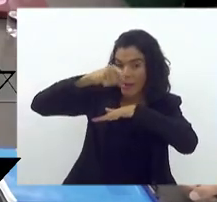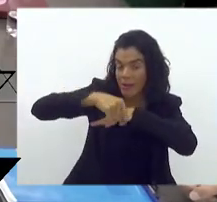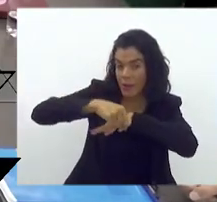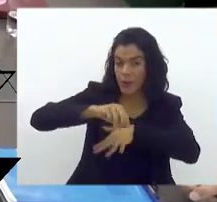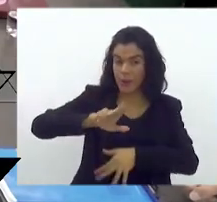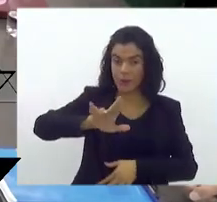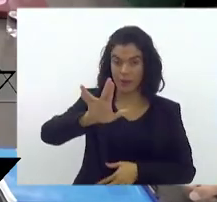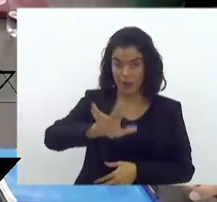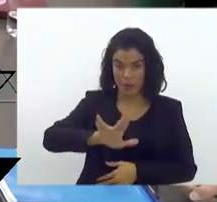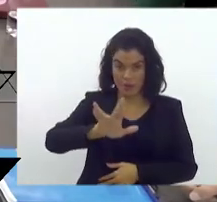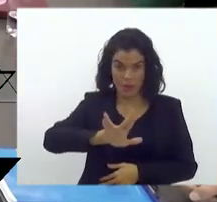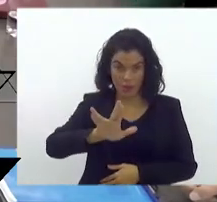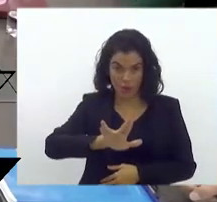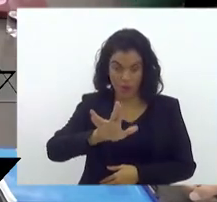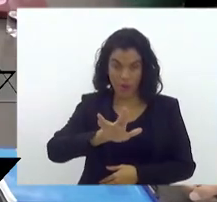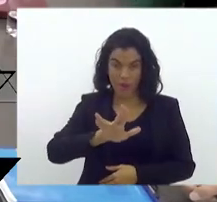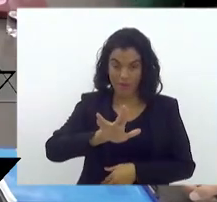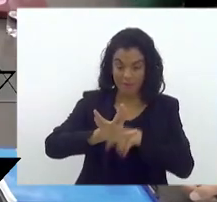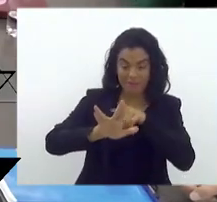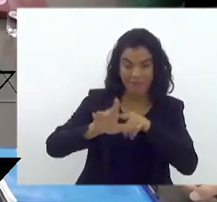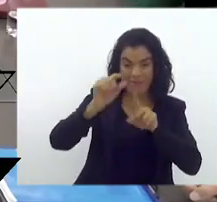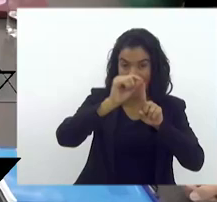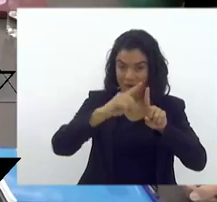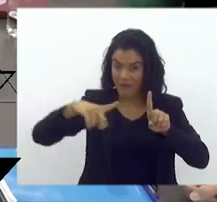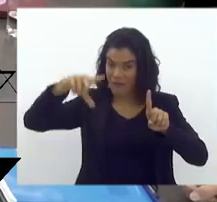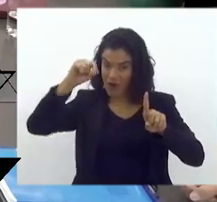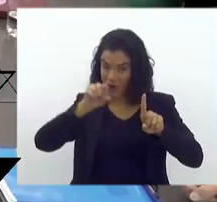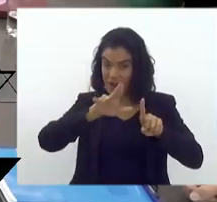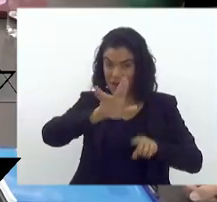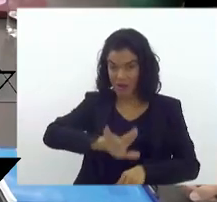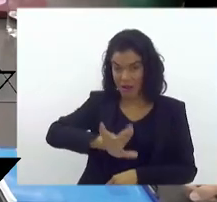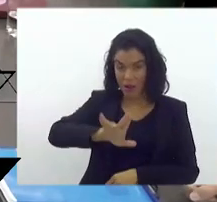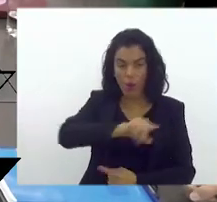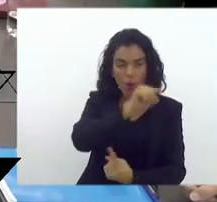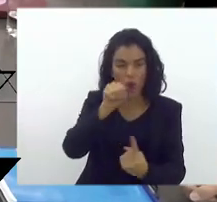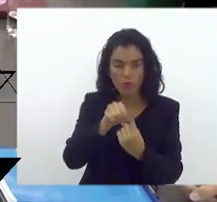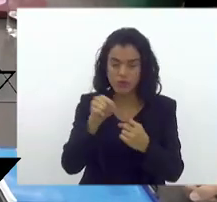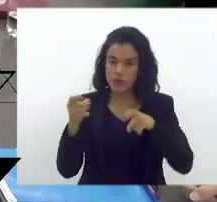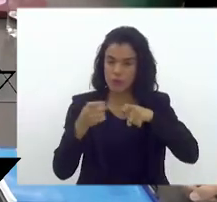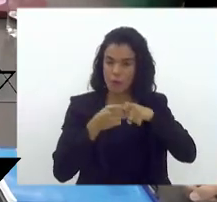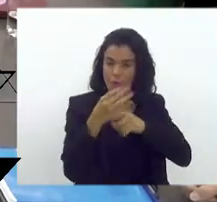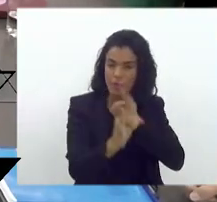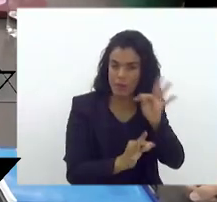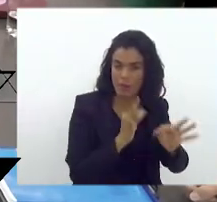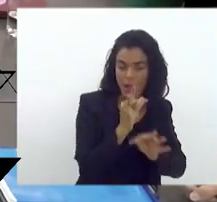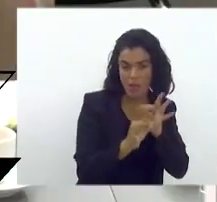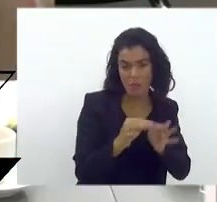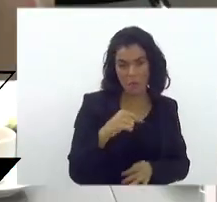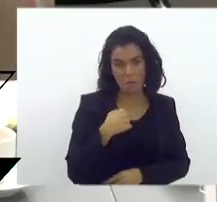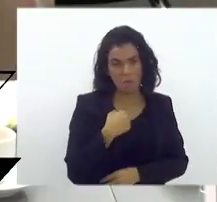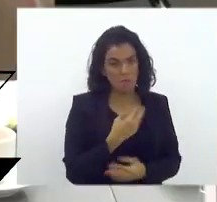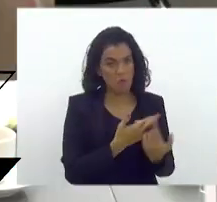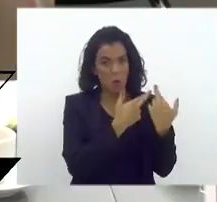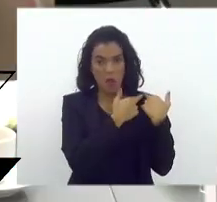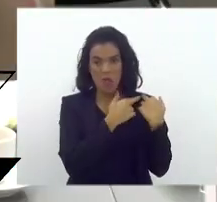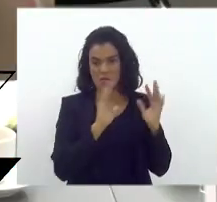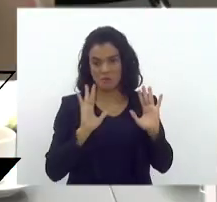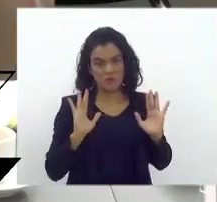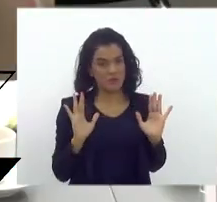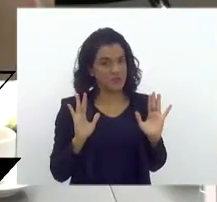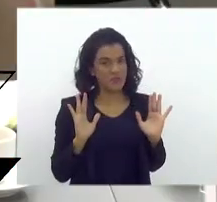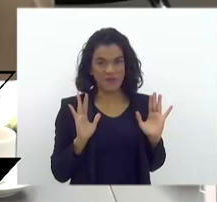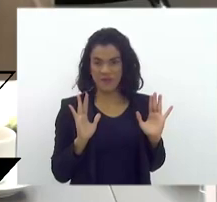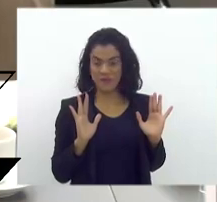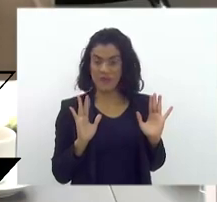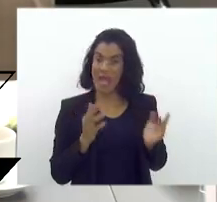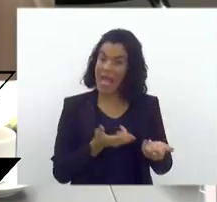maconha, aí da planta maconha para fins medicinais, não nos compete legislar. Isso